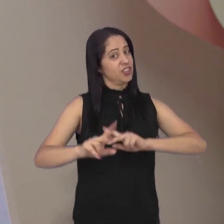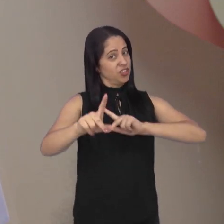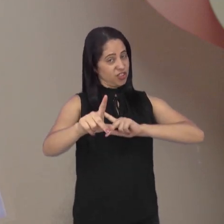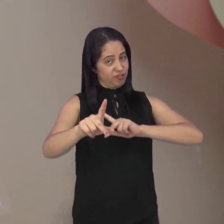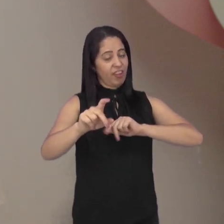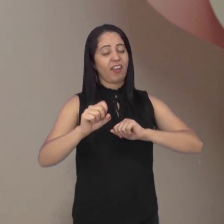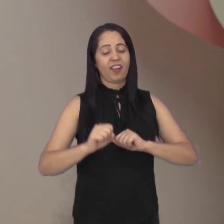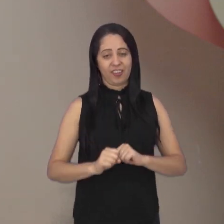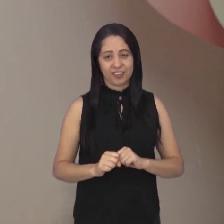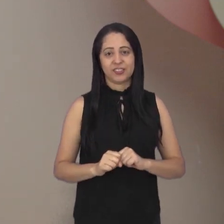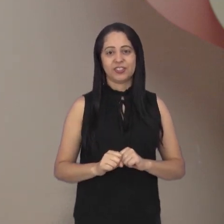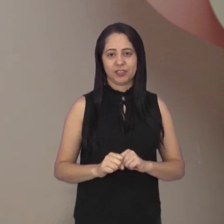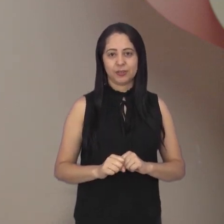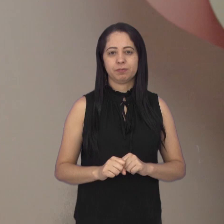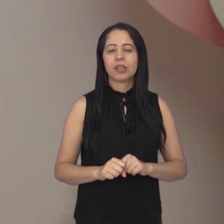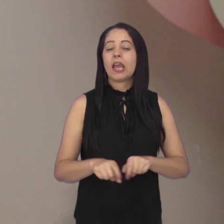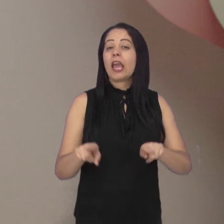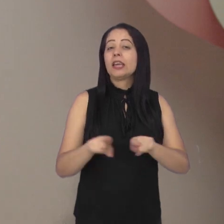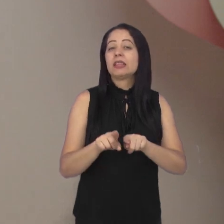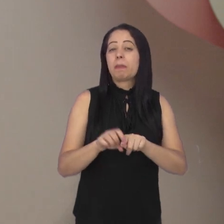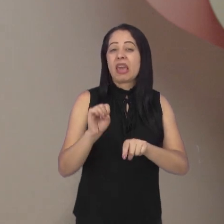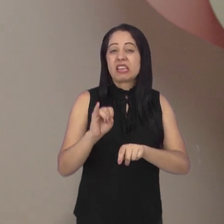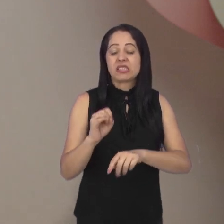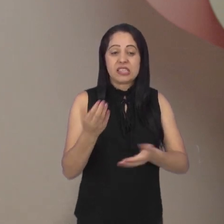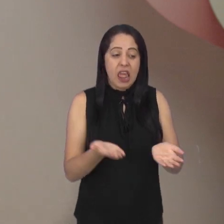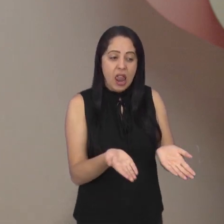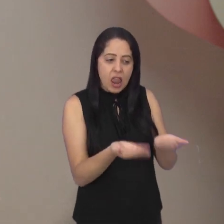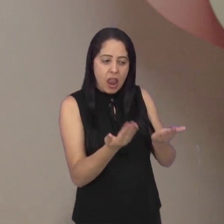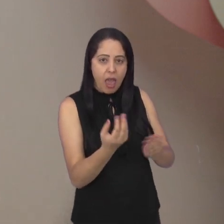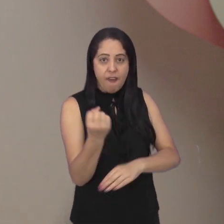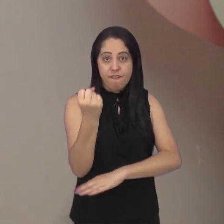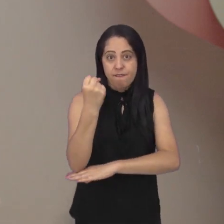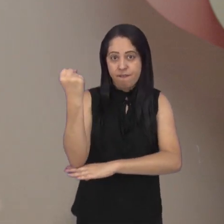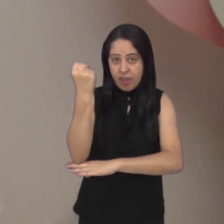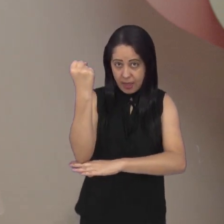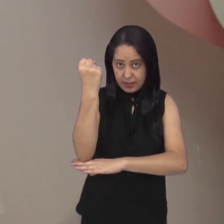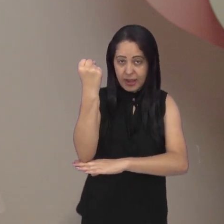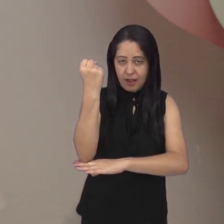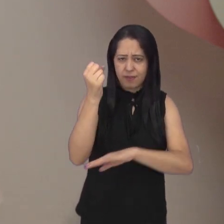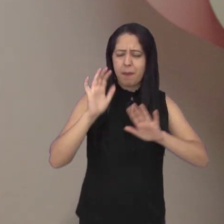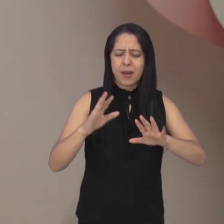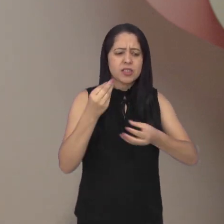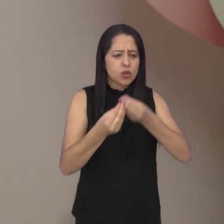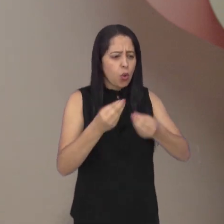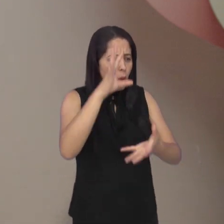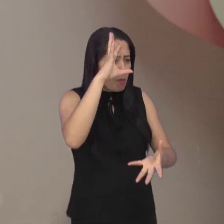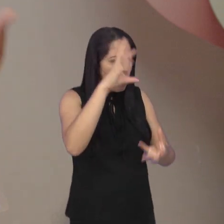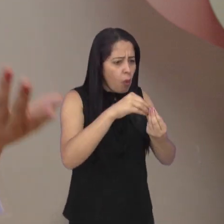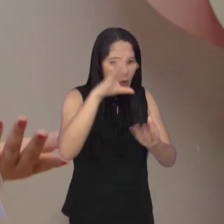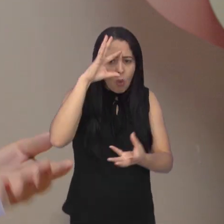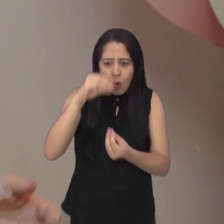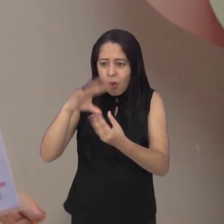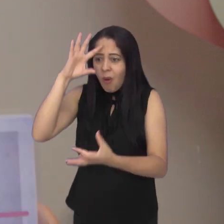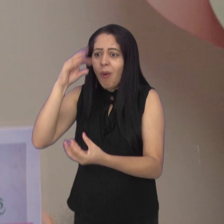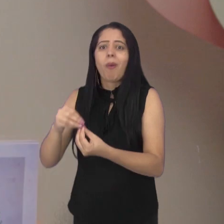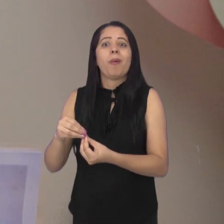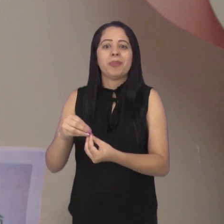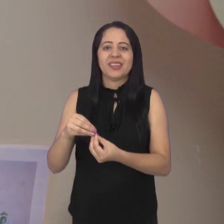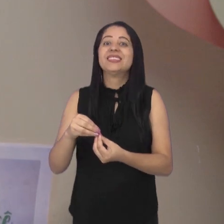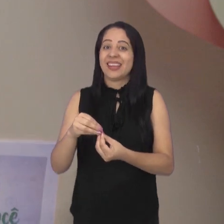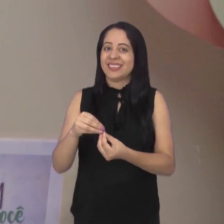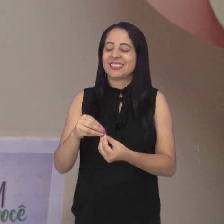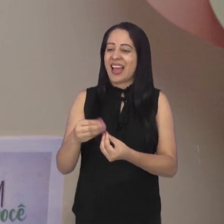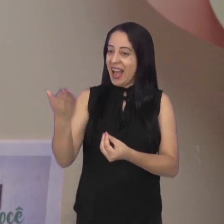específicos, conforme o quadro alérgico e a intensidade, para entender cada um desses quadros e